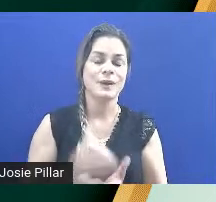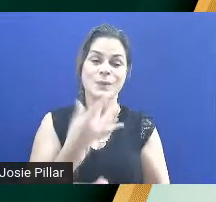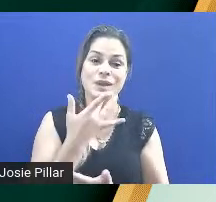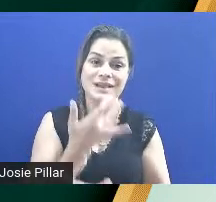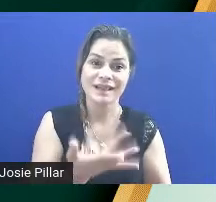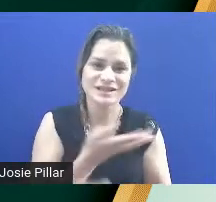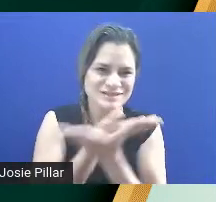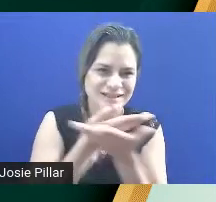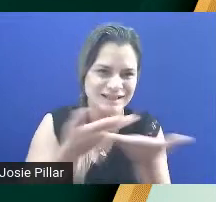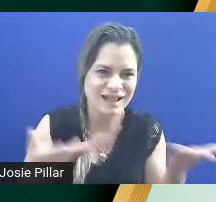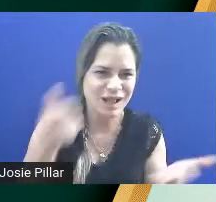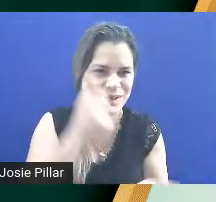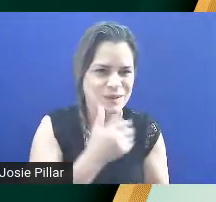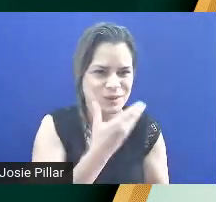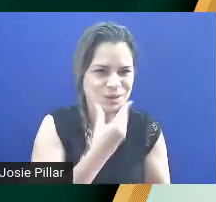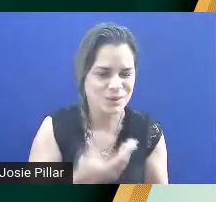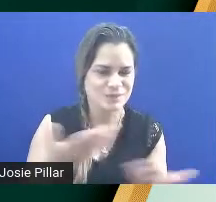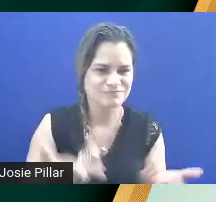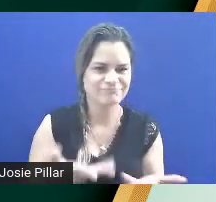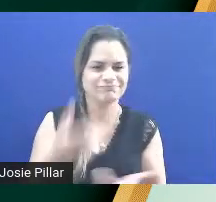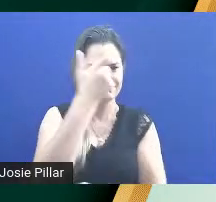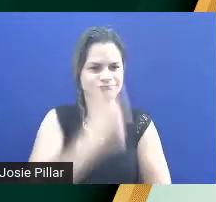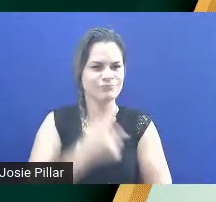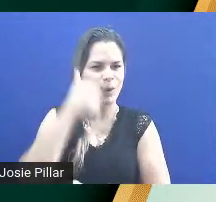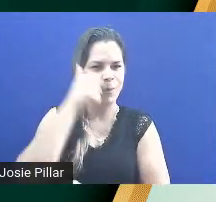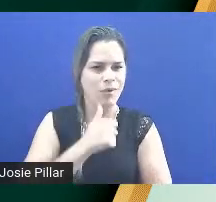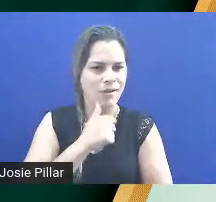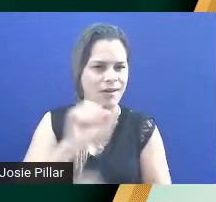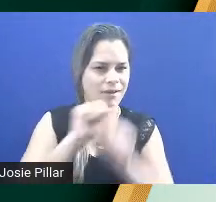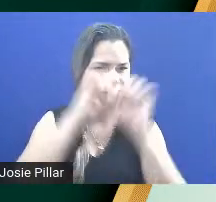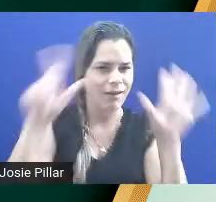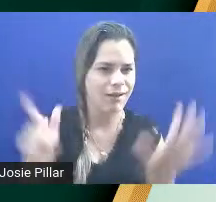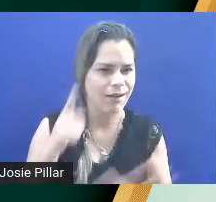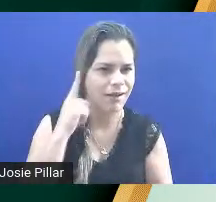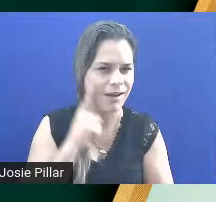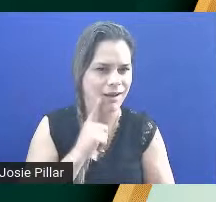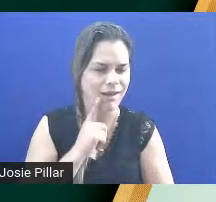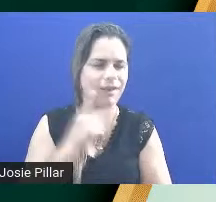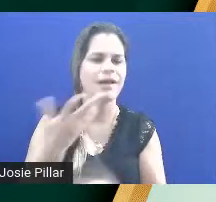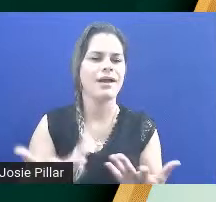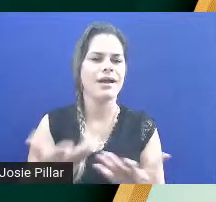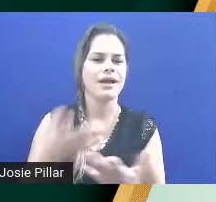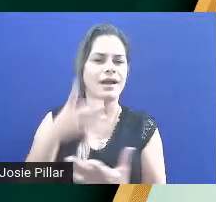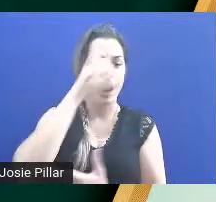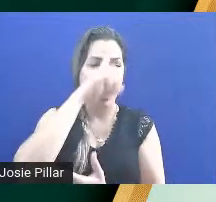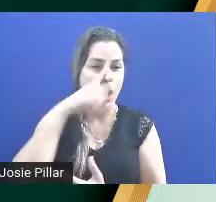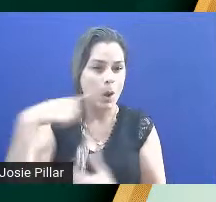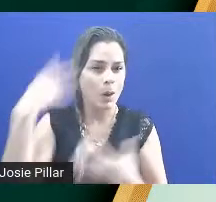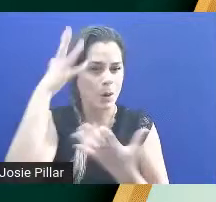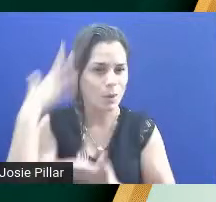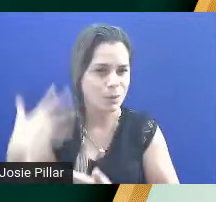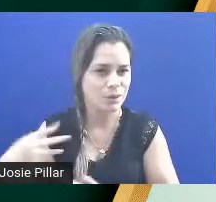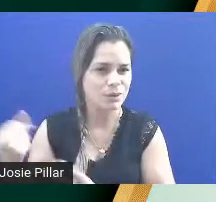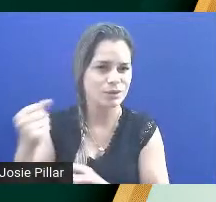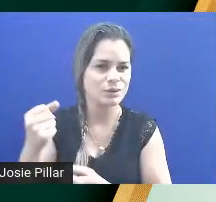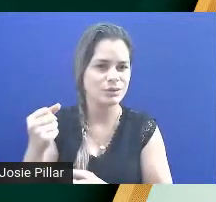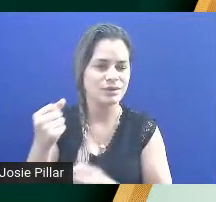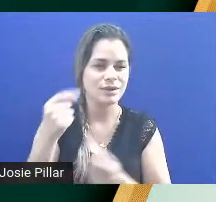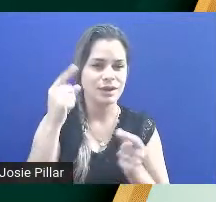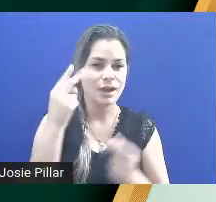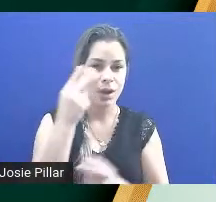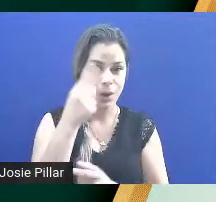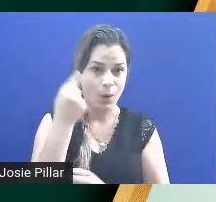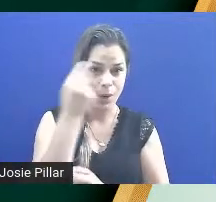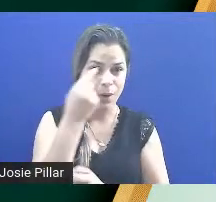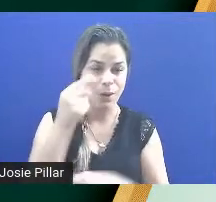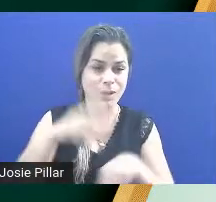e a todas. Sou mulher de pele branca, tenho cabelos loiros, olhos verdes, uso óculos de